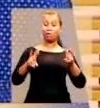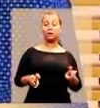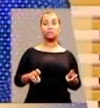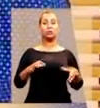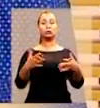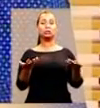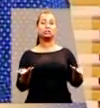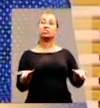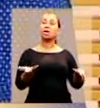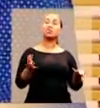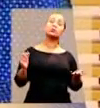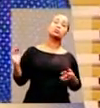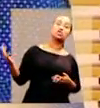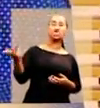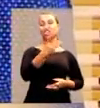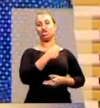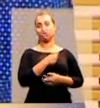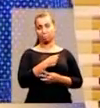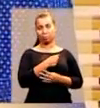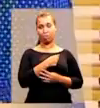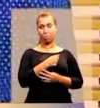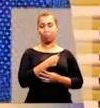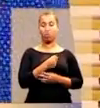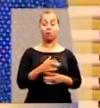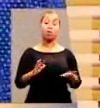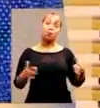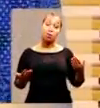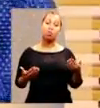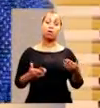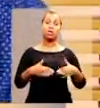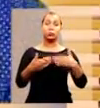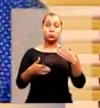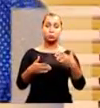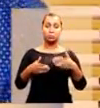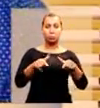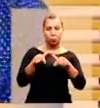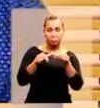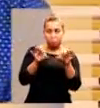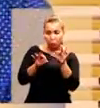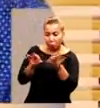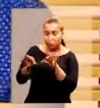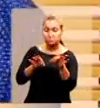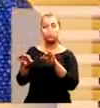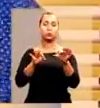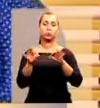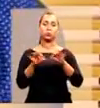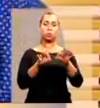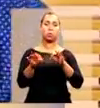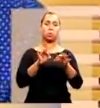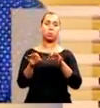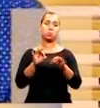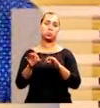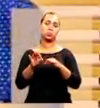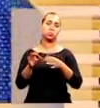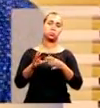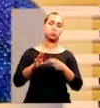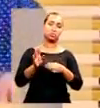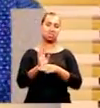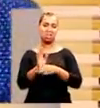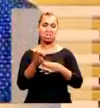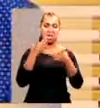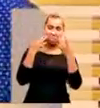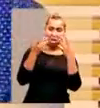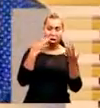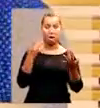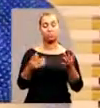que isso já está meio que geral, né? Aí as produções, os espetáculos que a gente no meio fala que é mais